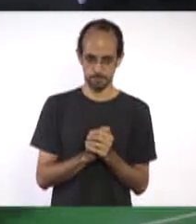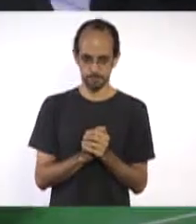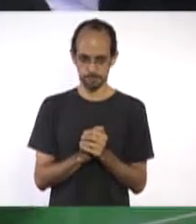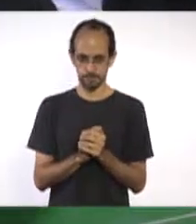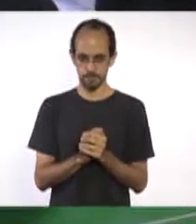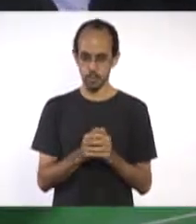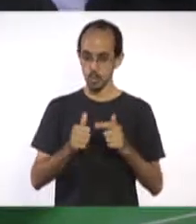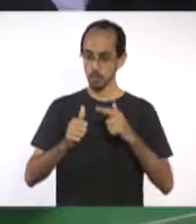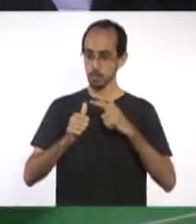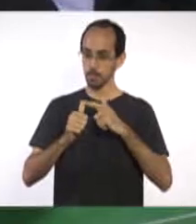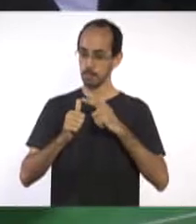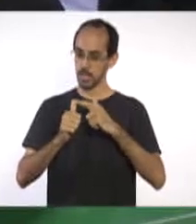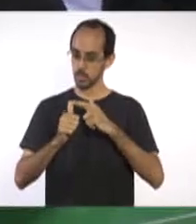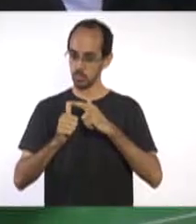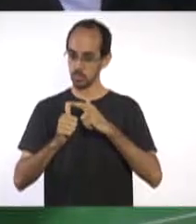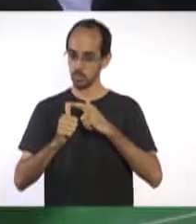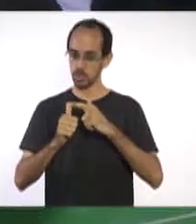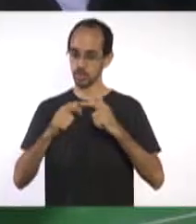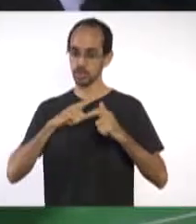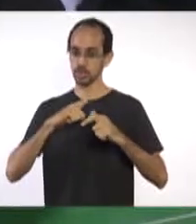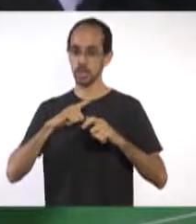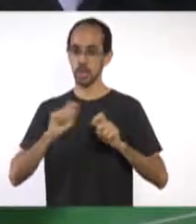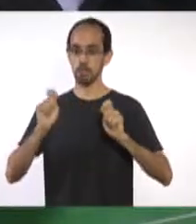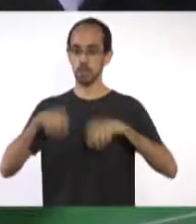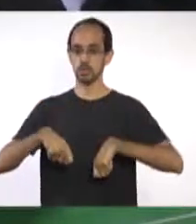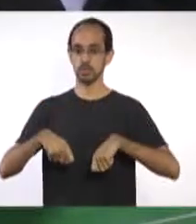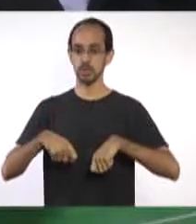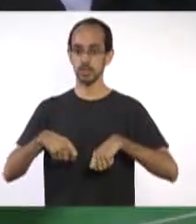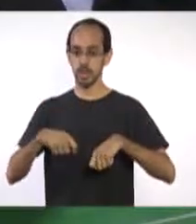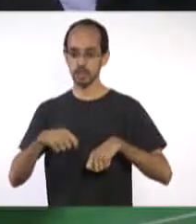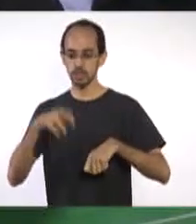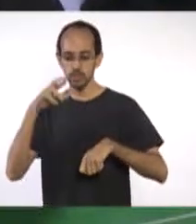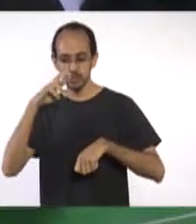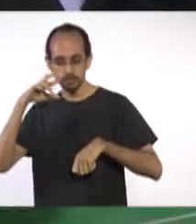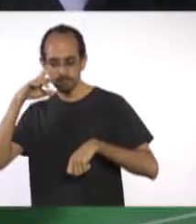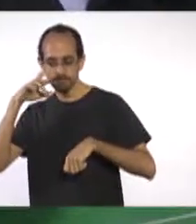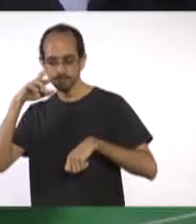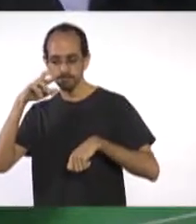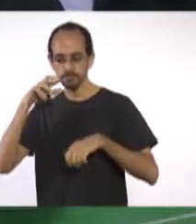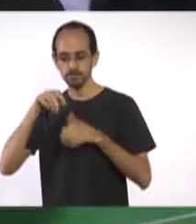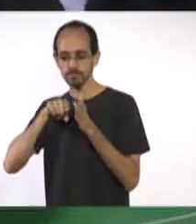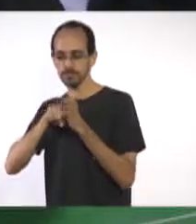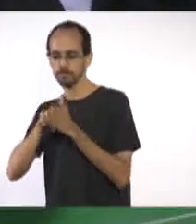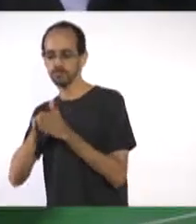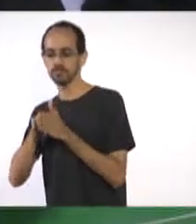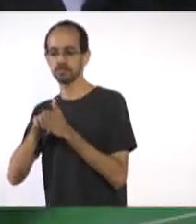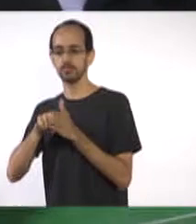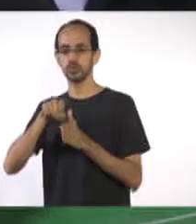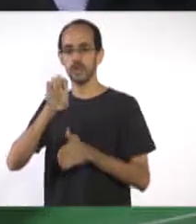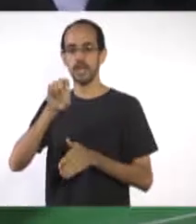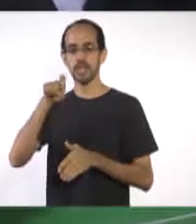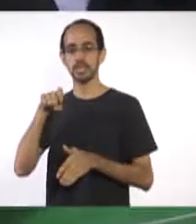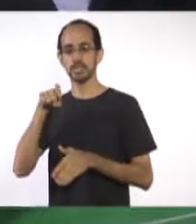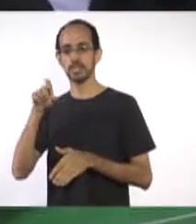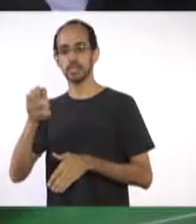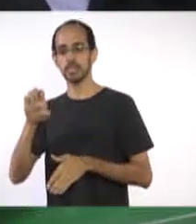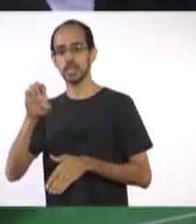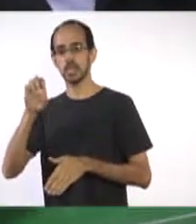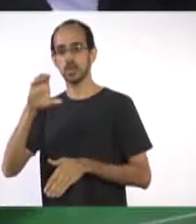é a possibilidade de existência de espionagem por parte do Poder Executivo em cima